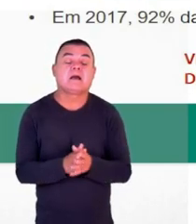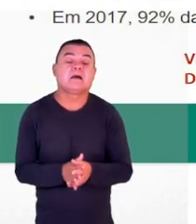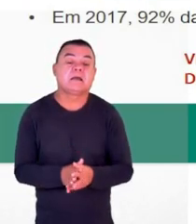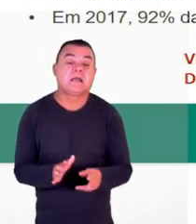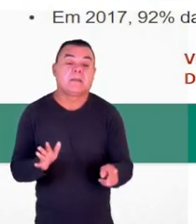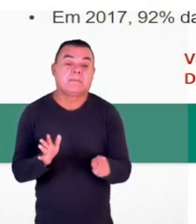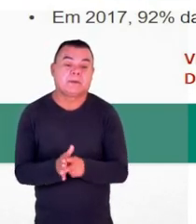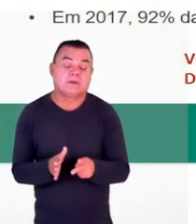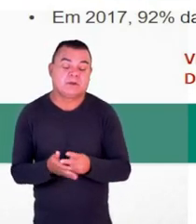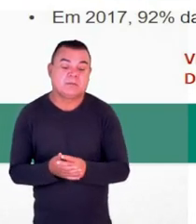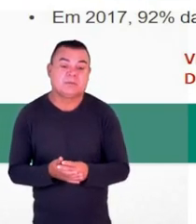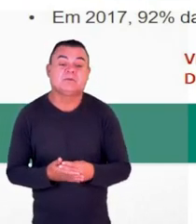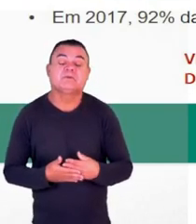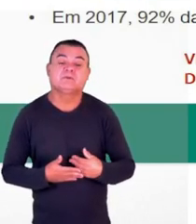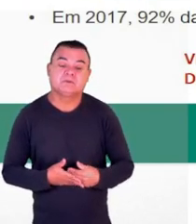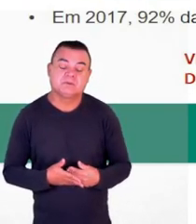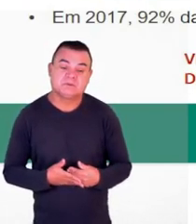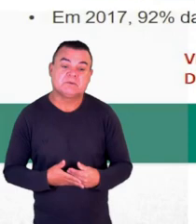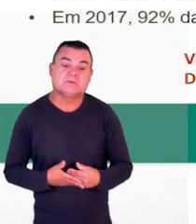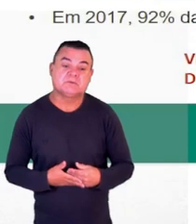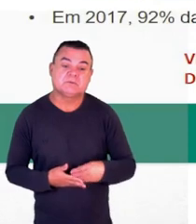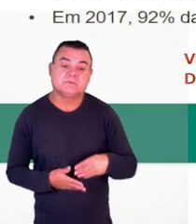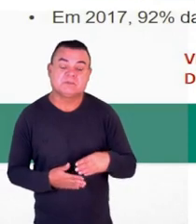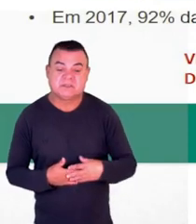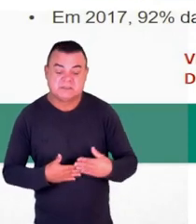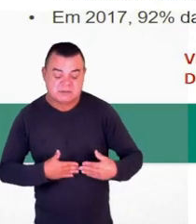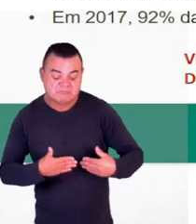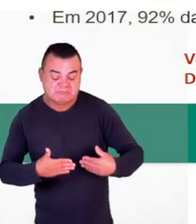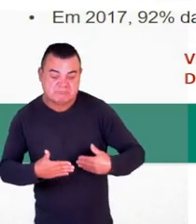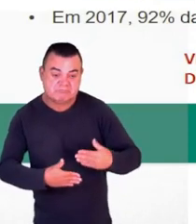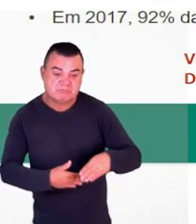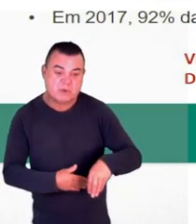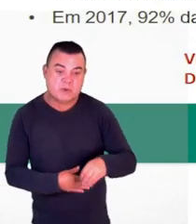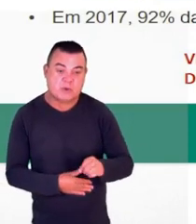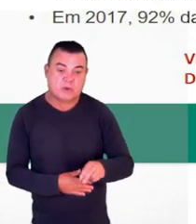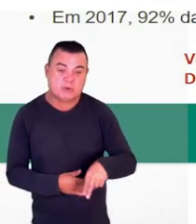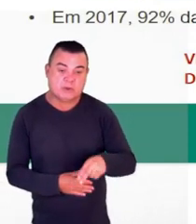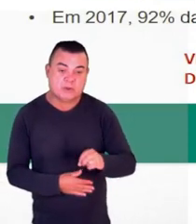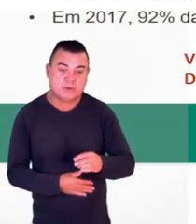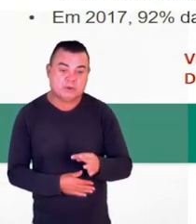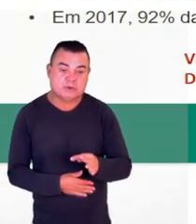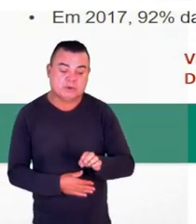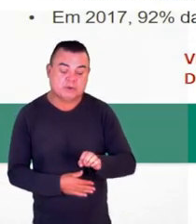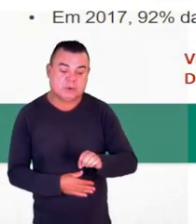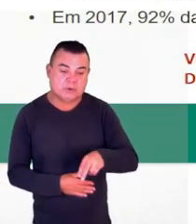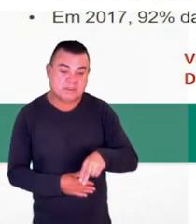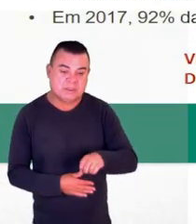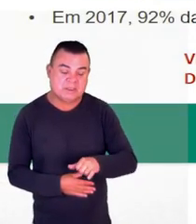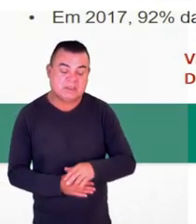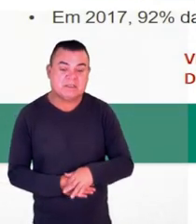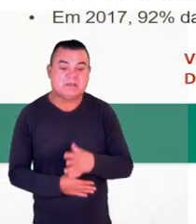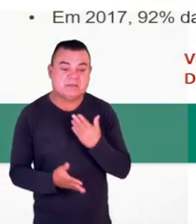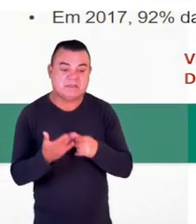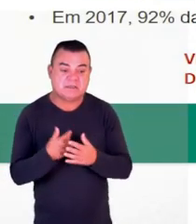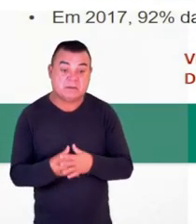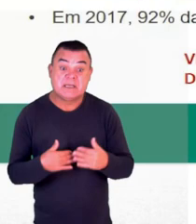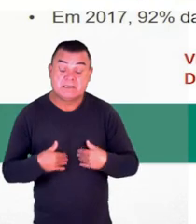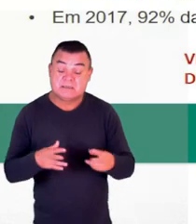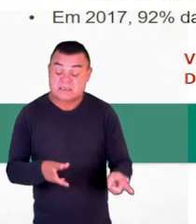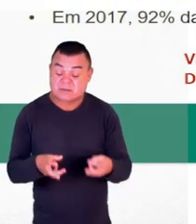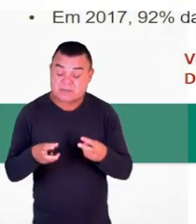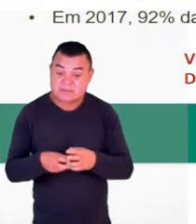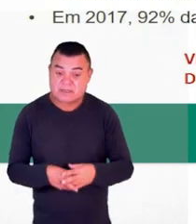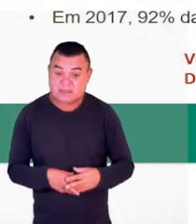alimentação né então se a gente olhar aí dados a mudança né da situação entre 2000